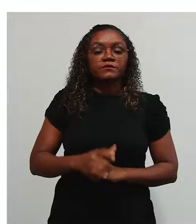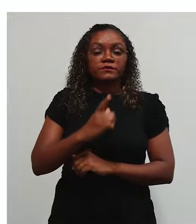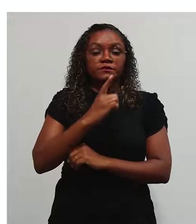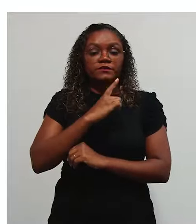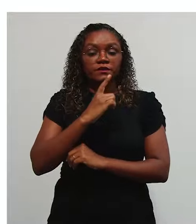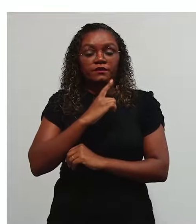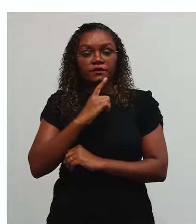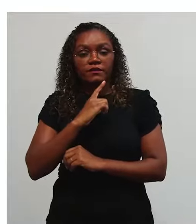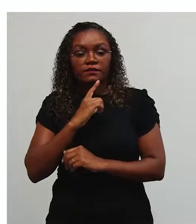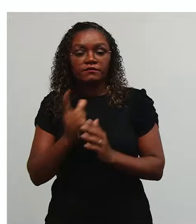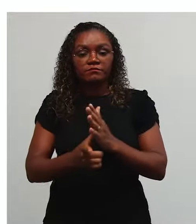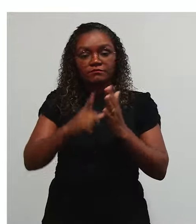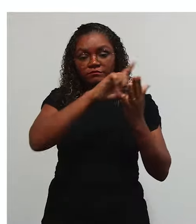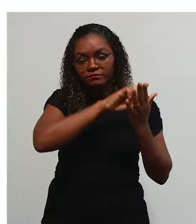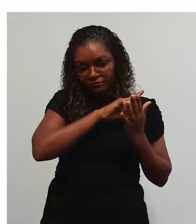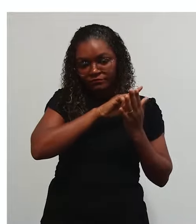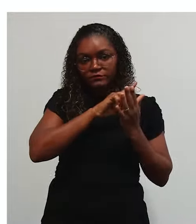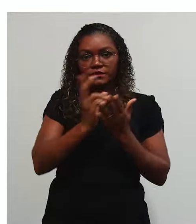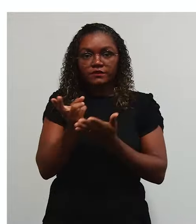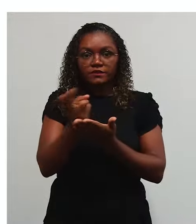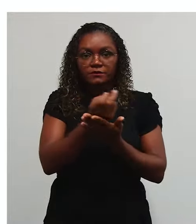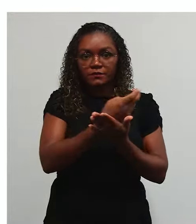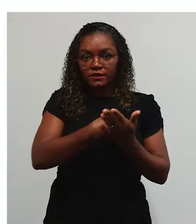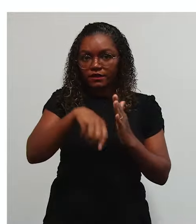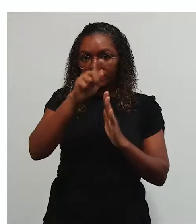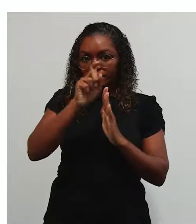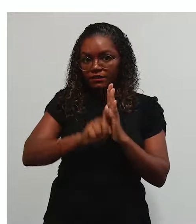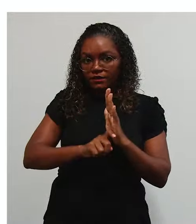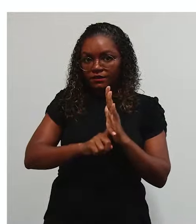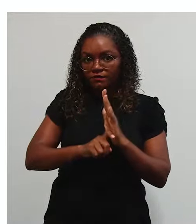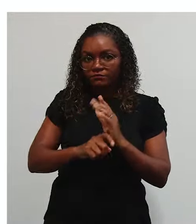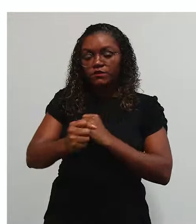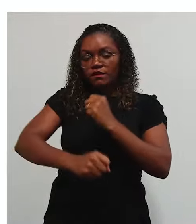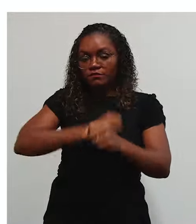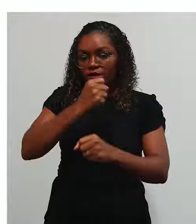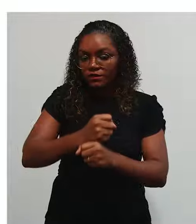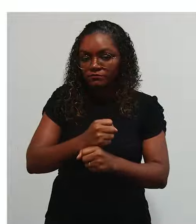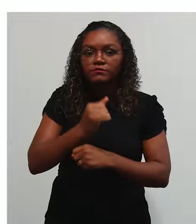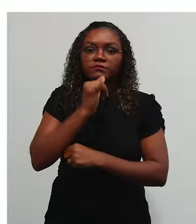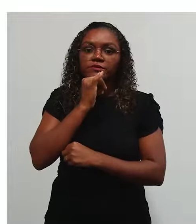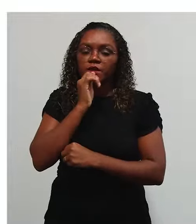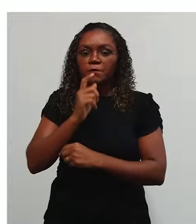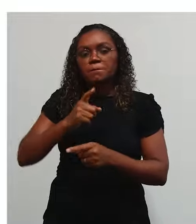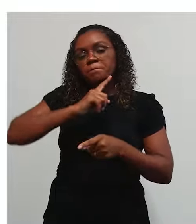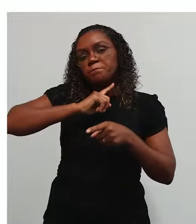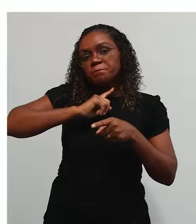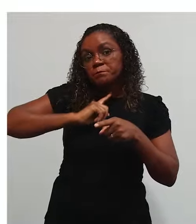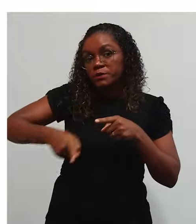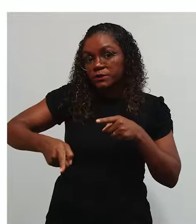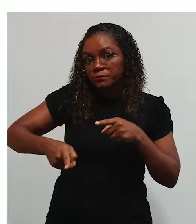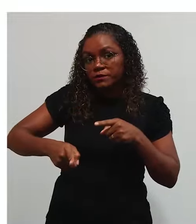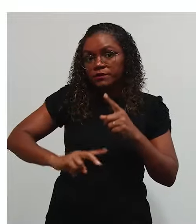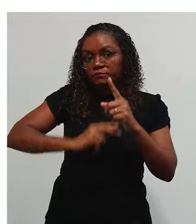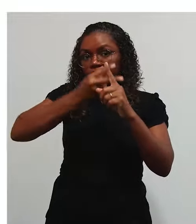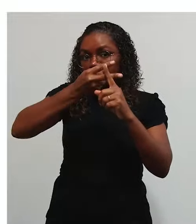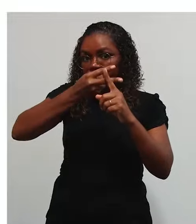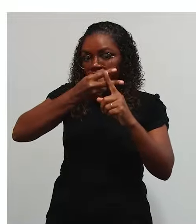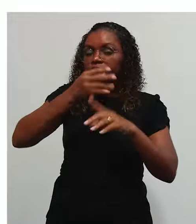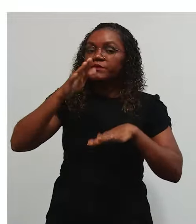gente tem o princípio da anterioridade tributária anual que nada mais é do que a proibição de instituir ou